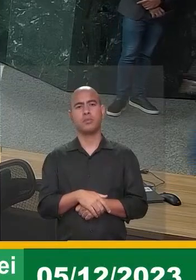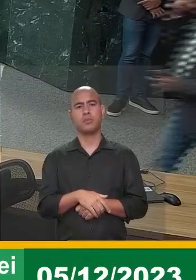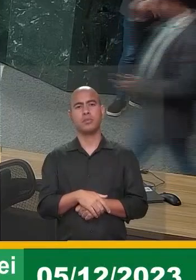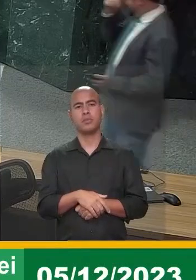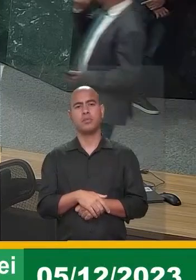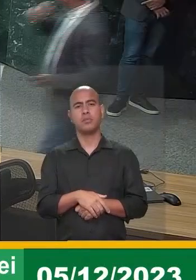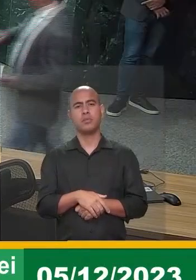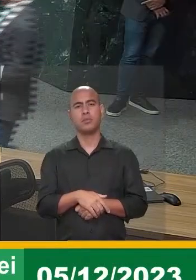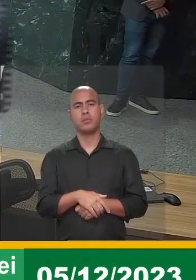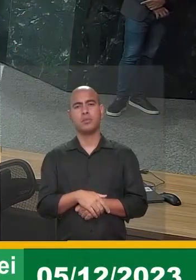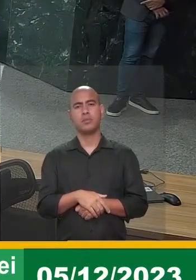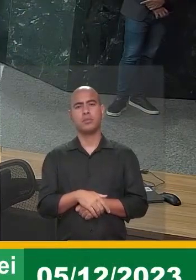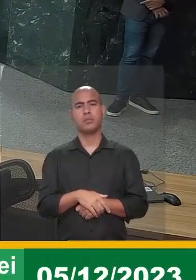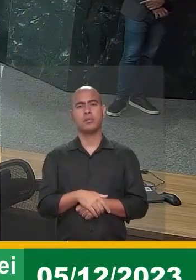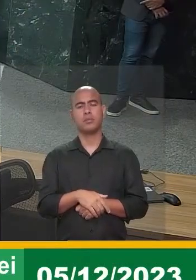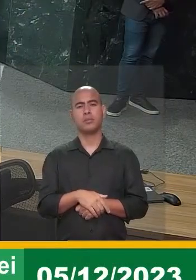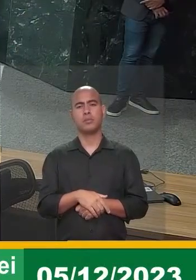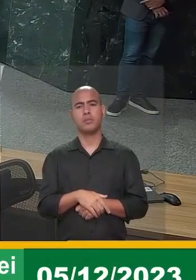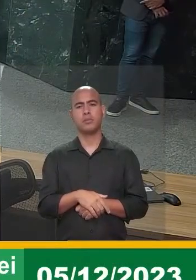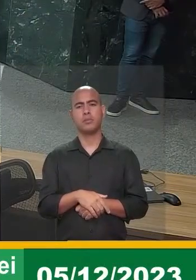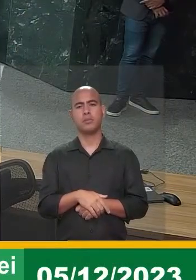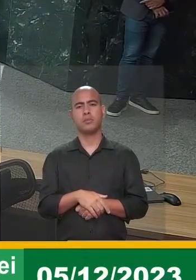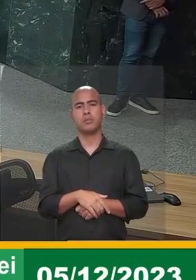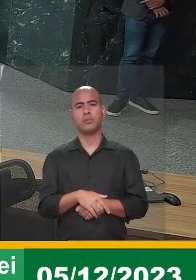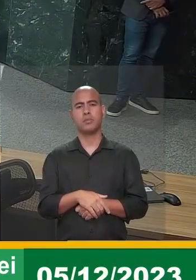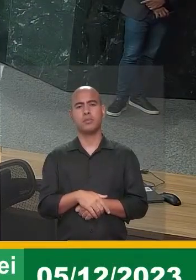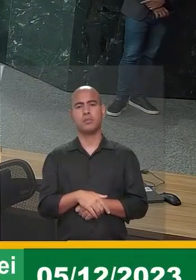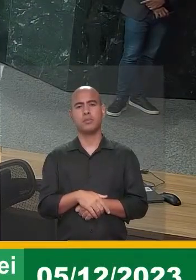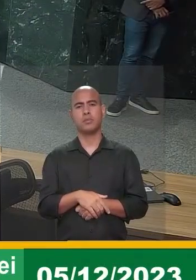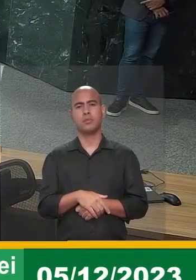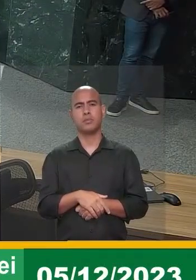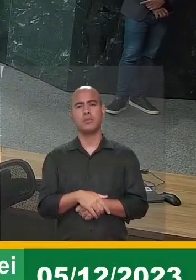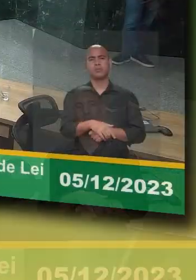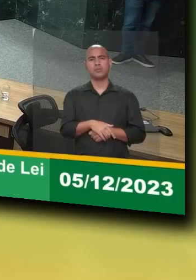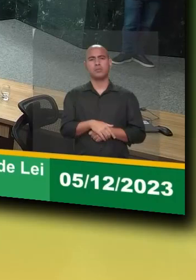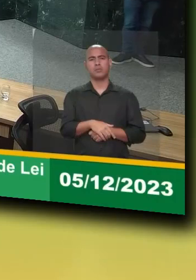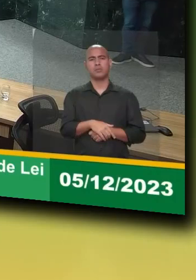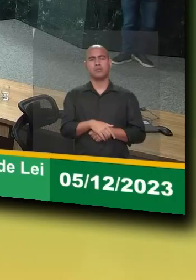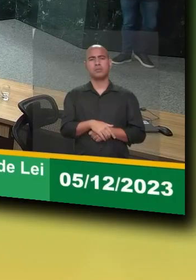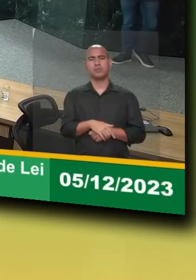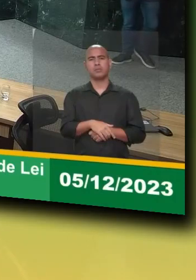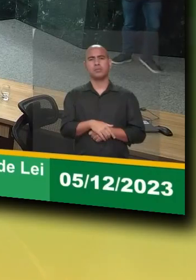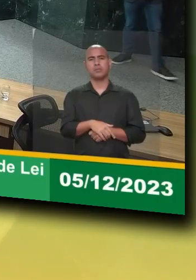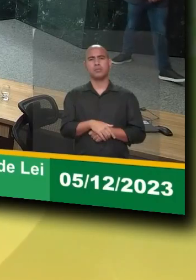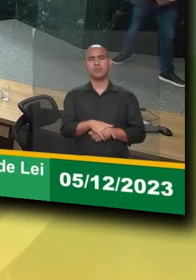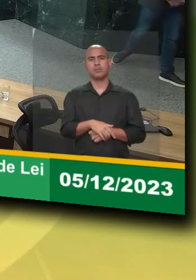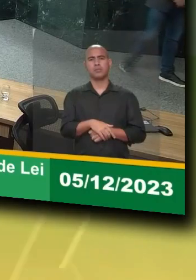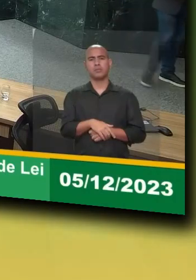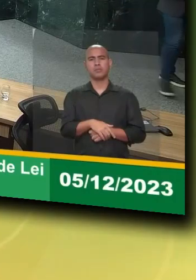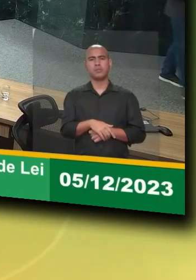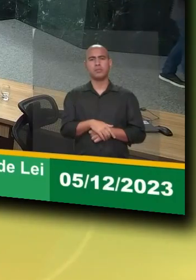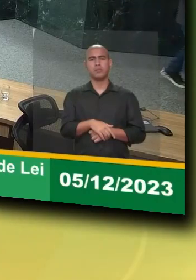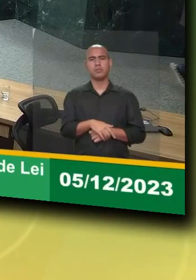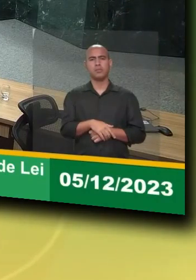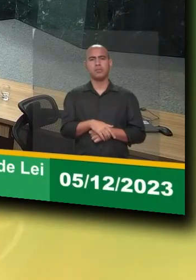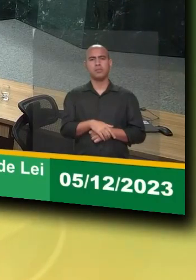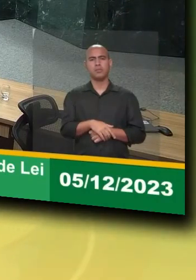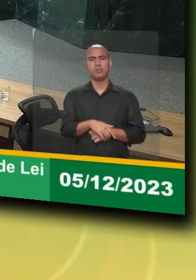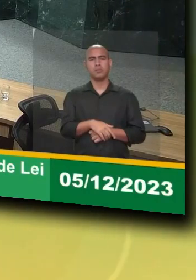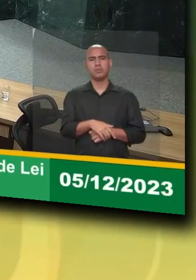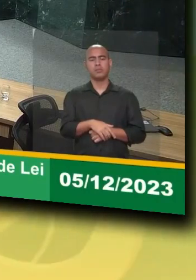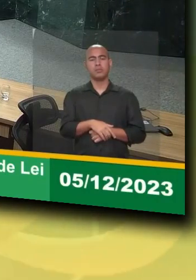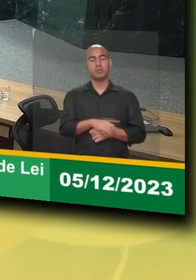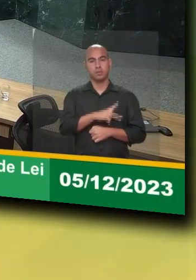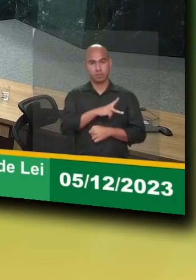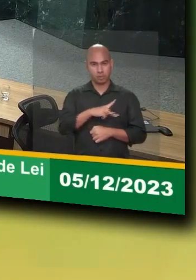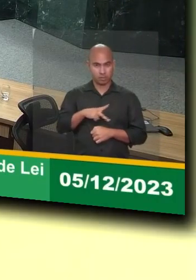para 2024, deputado André do Prêmio, anunciou que a data para que os deputados apresentem suas